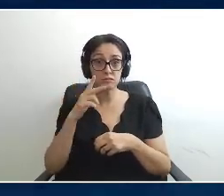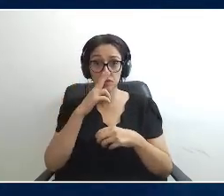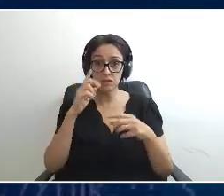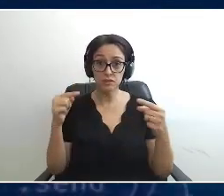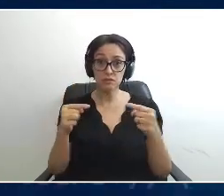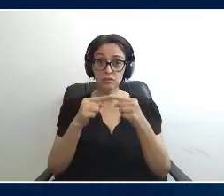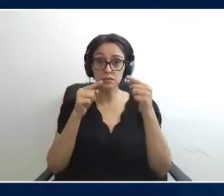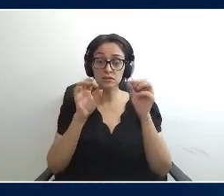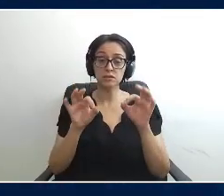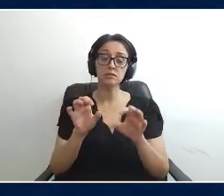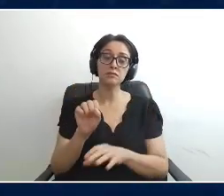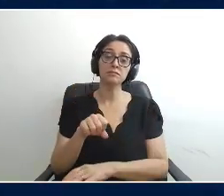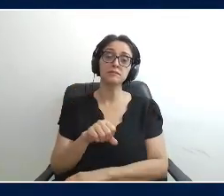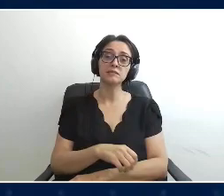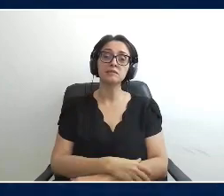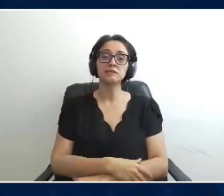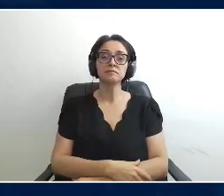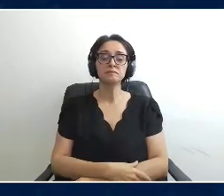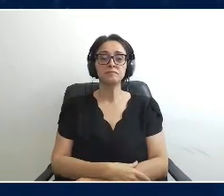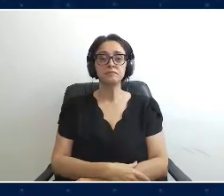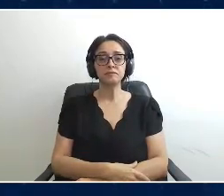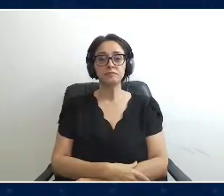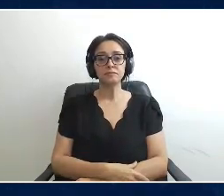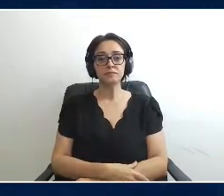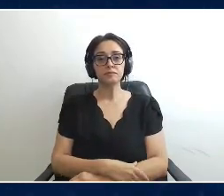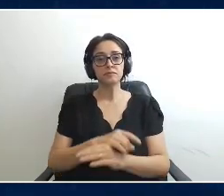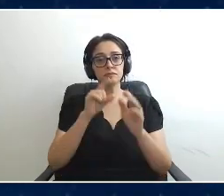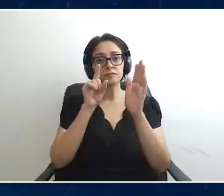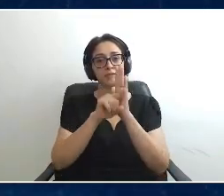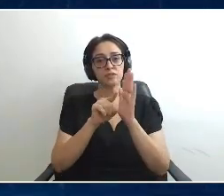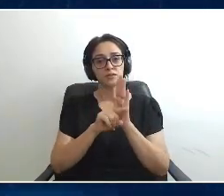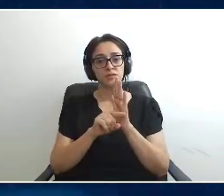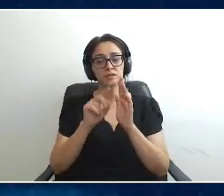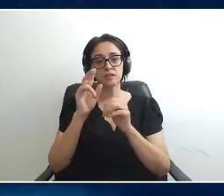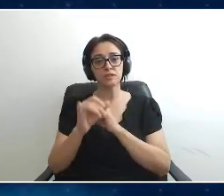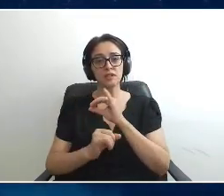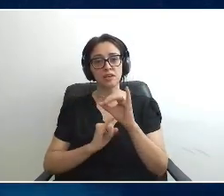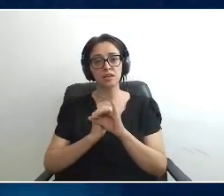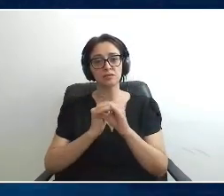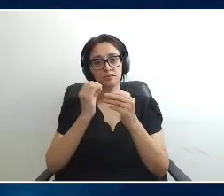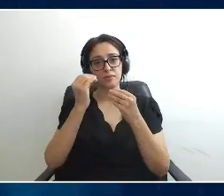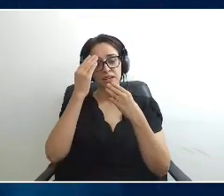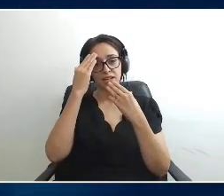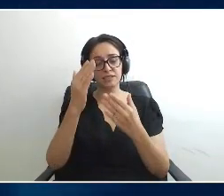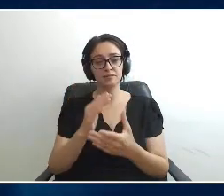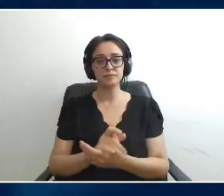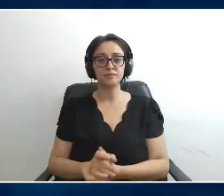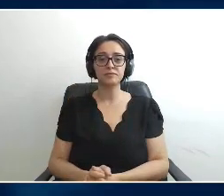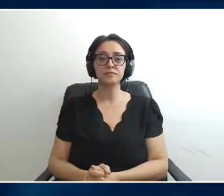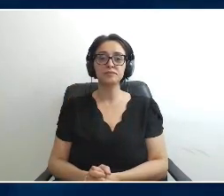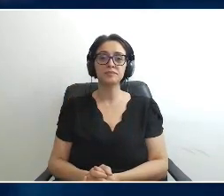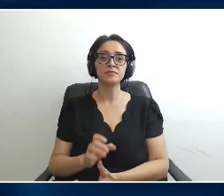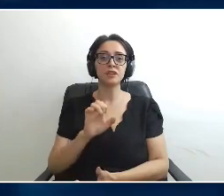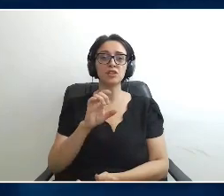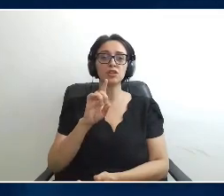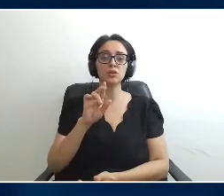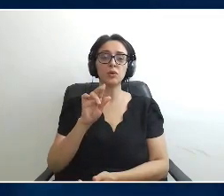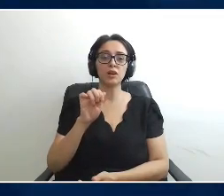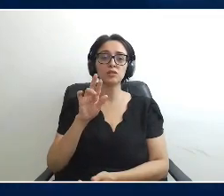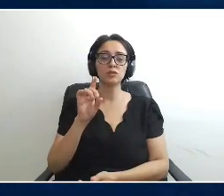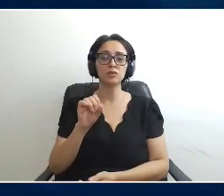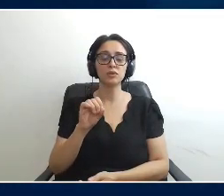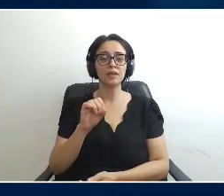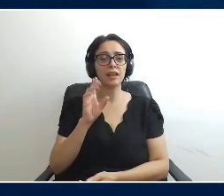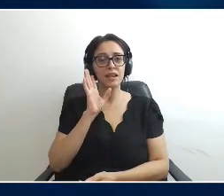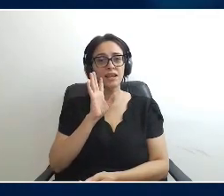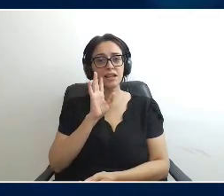funcional. É, mais perguntas, né, da pessoal internauta. Obrigado, internautas. É, Eduardo Zandonai mandou o seguinte: seria legal